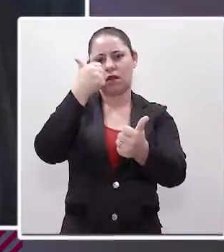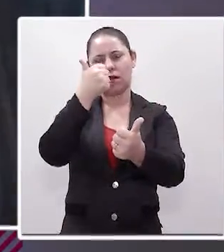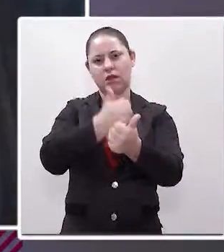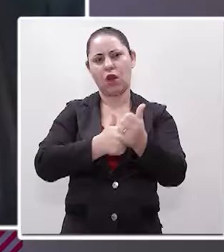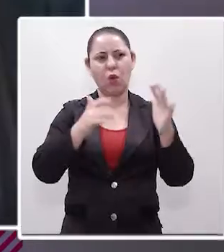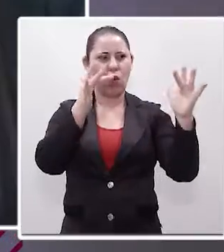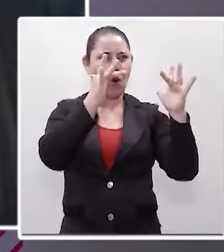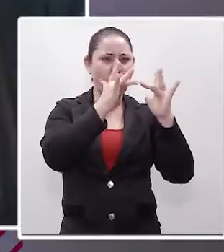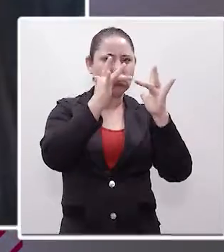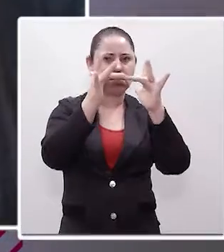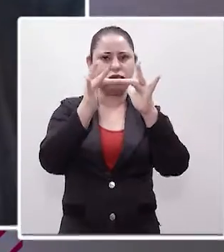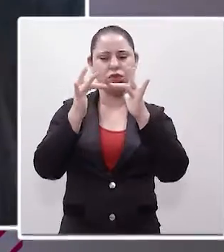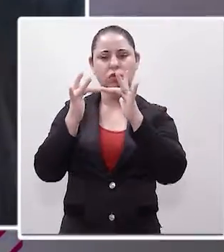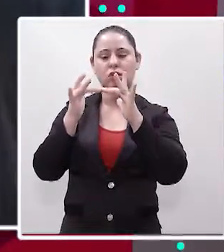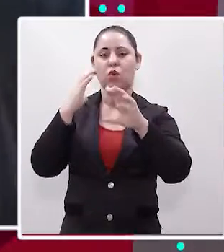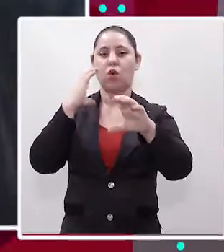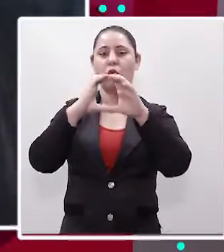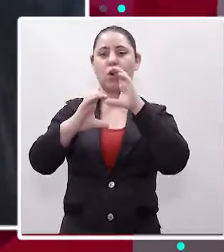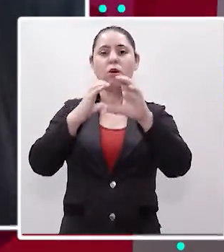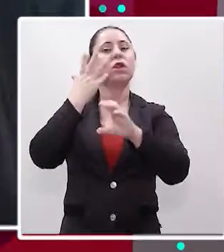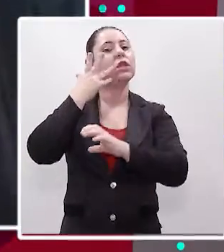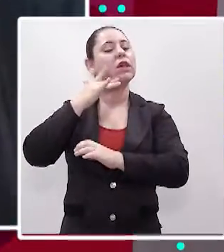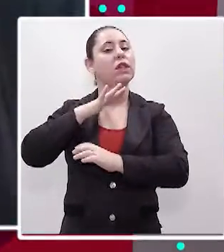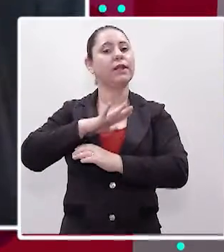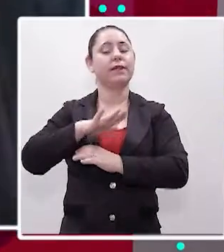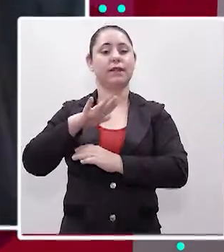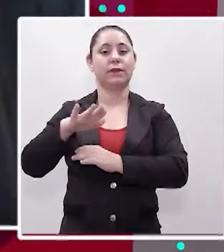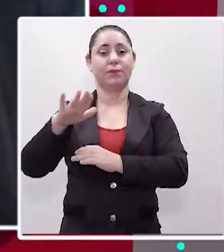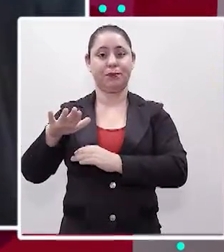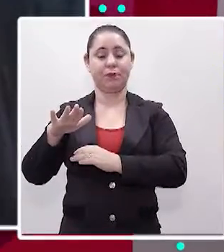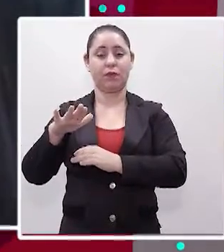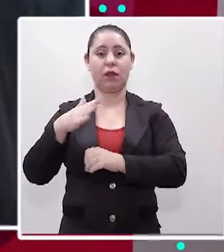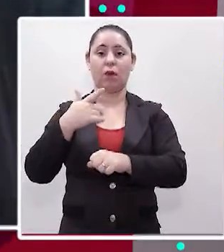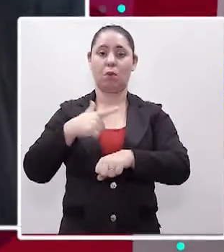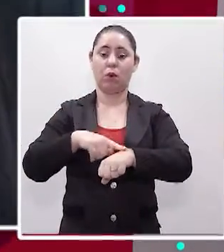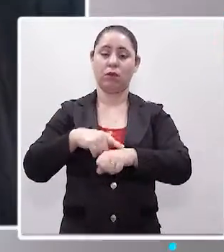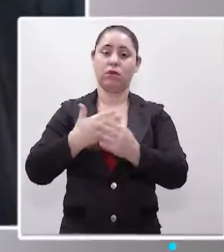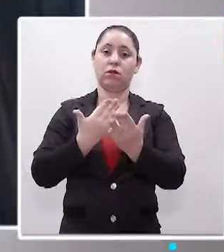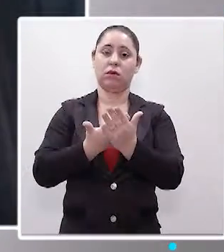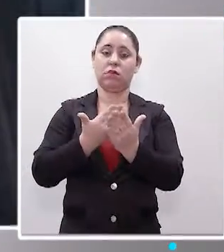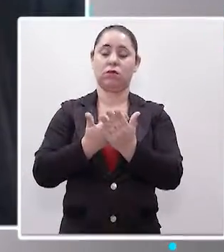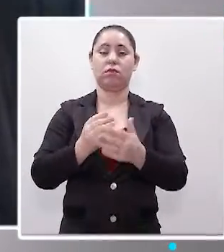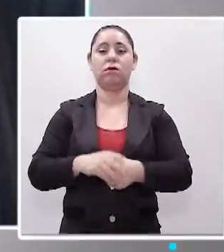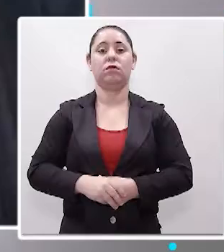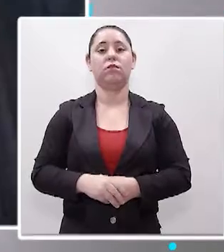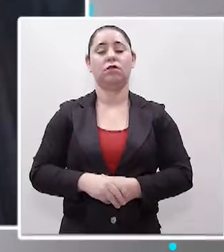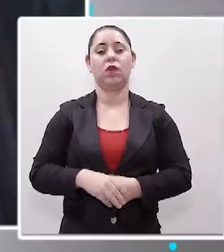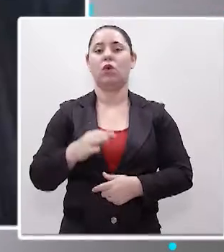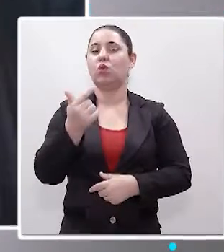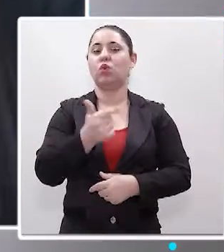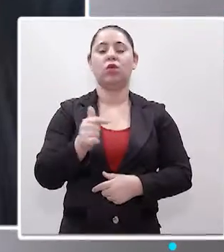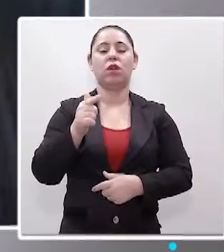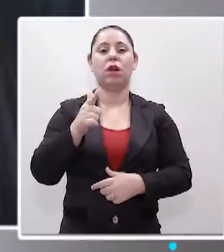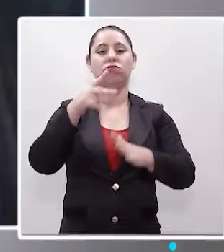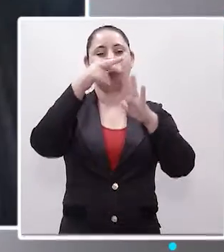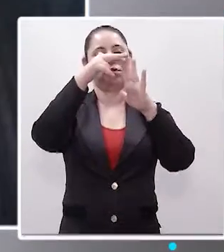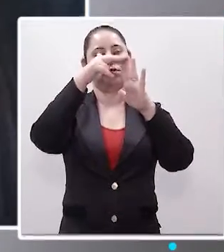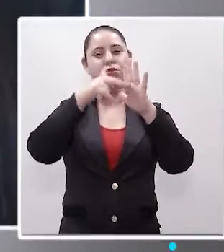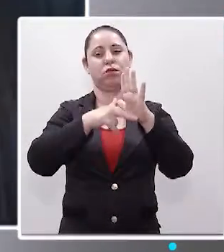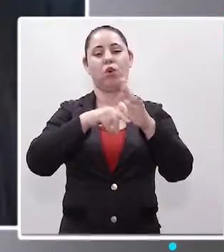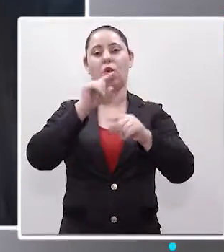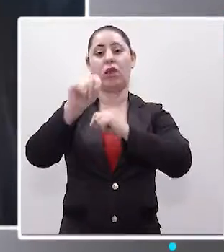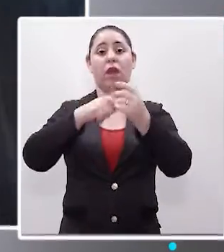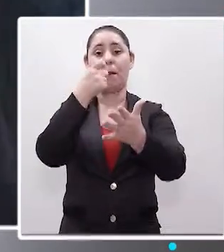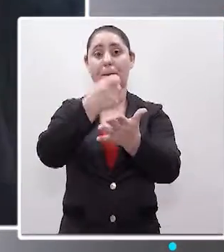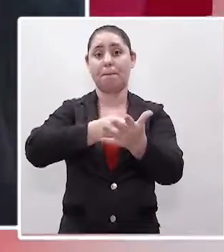seja, tentando manter o contato e comunicação com as crianças de alguma forma, né? Então, não existe